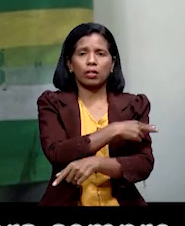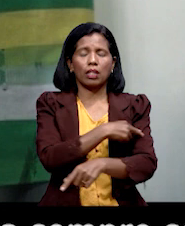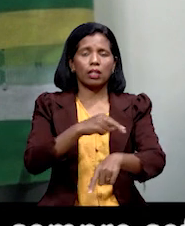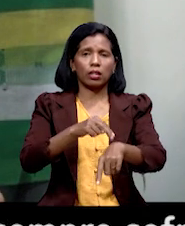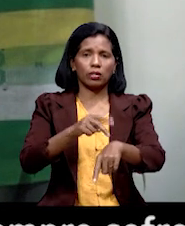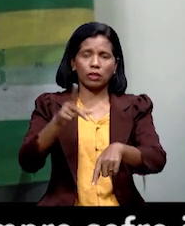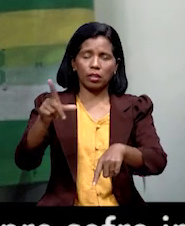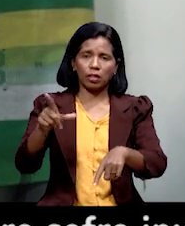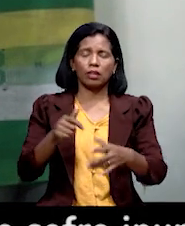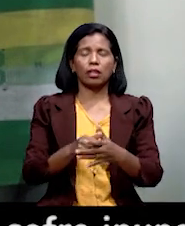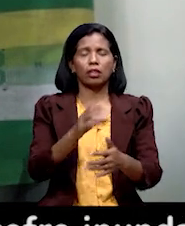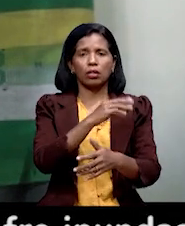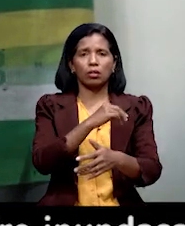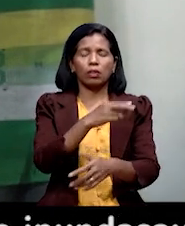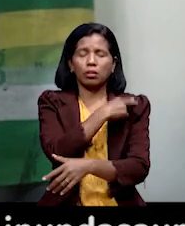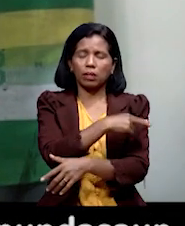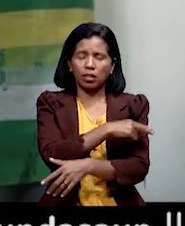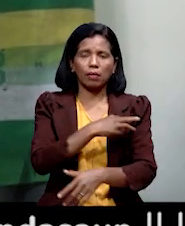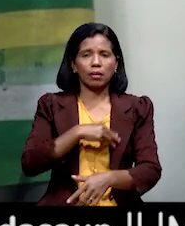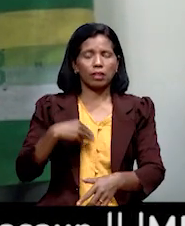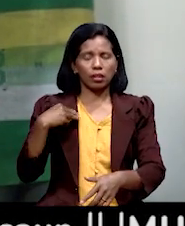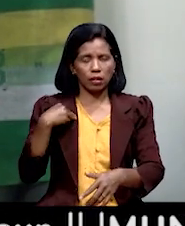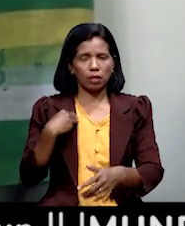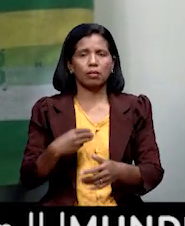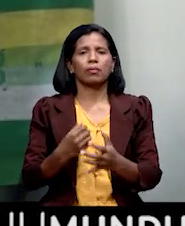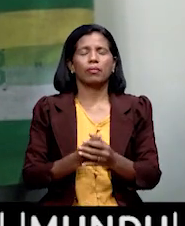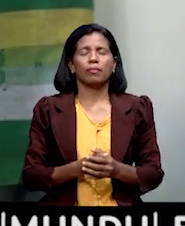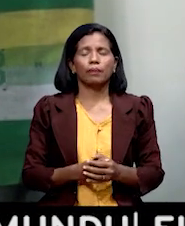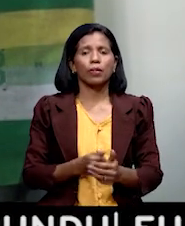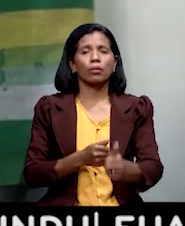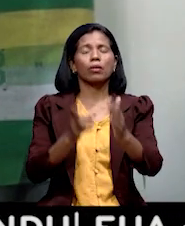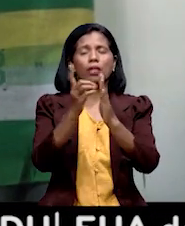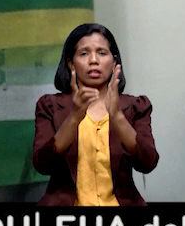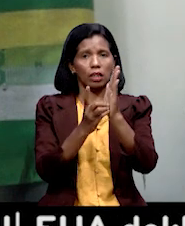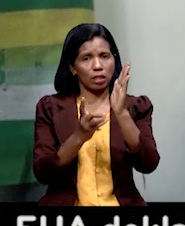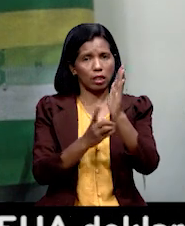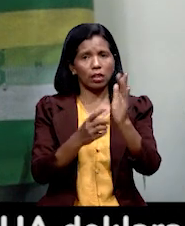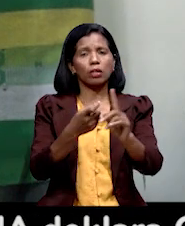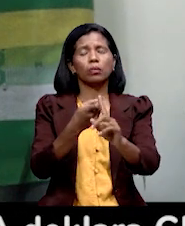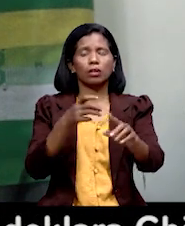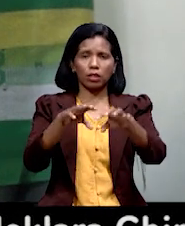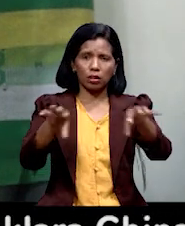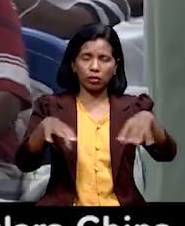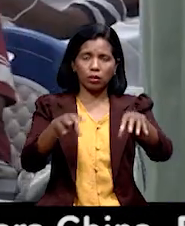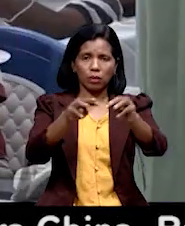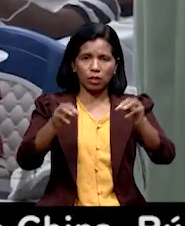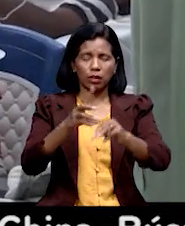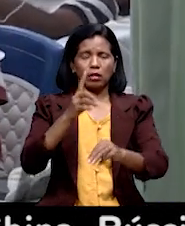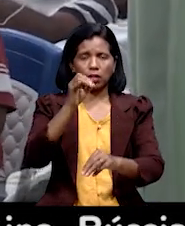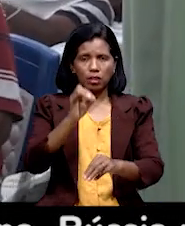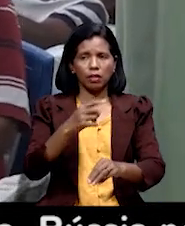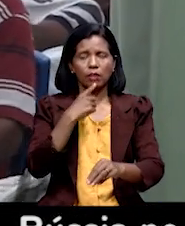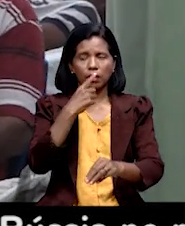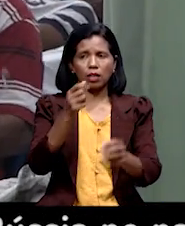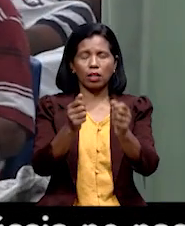clínico, clínica madre Cercelo, que nem ia manca. Tu irdade susi serviço município de Lihatudo e a equipa intervenção hamutuk